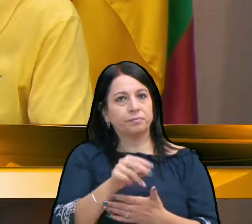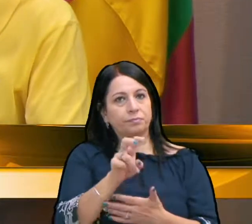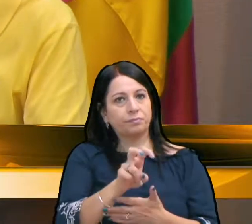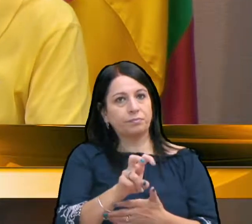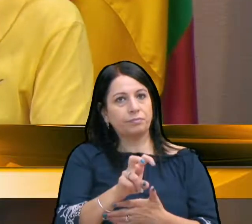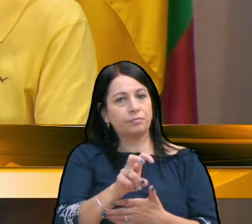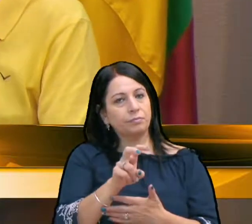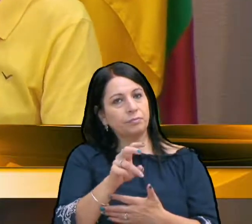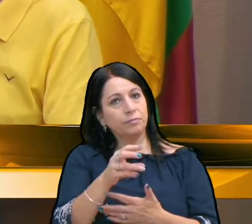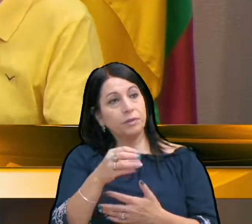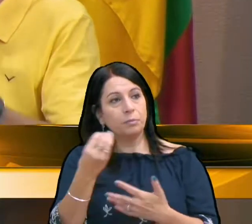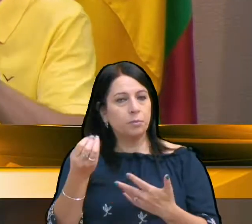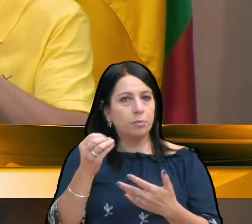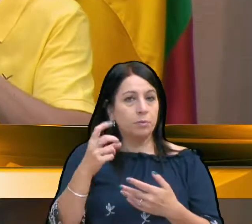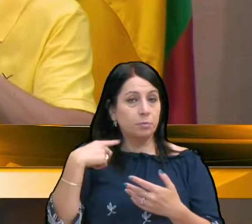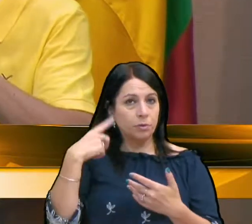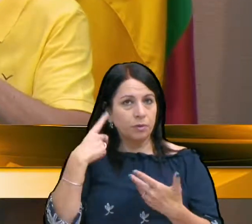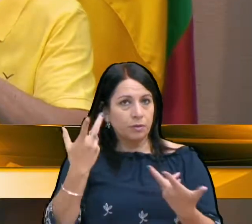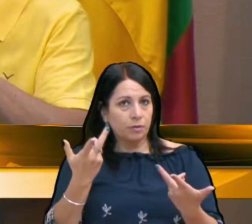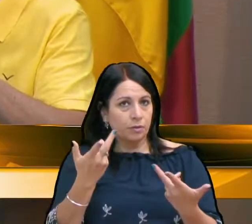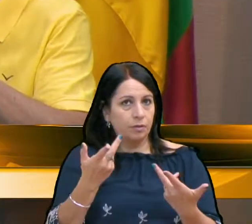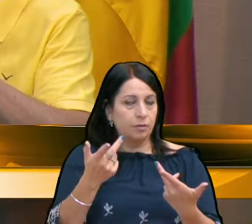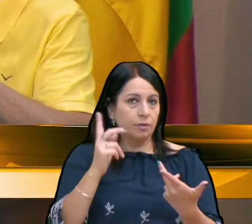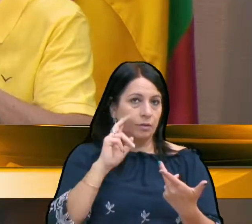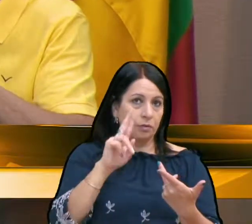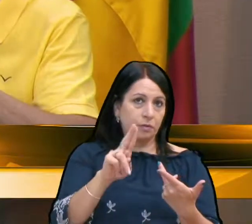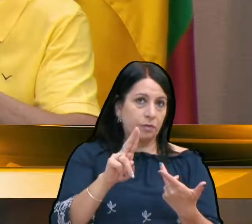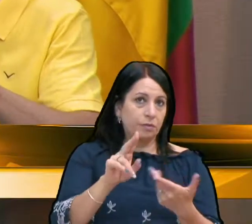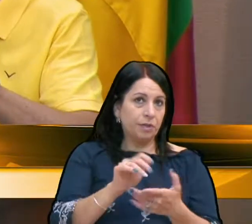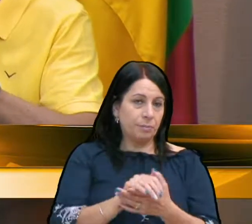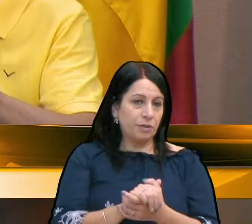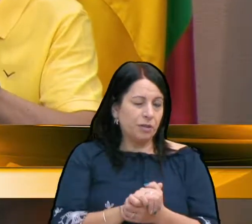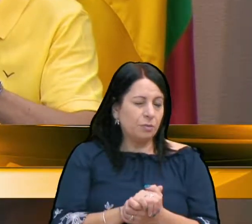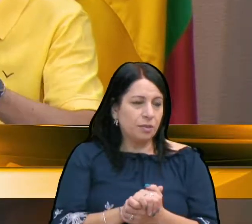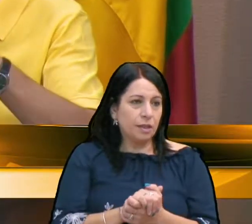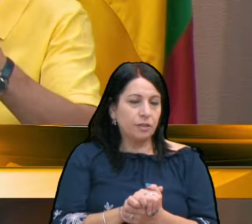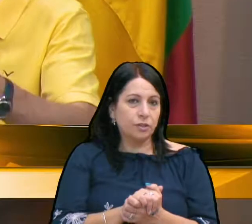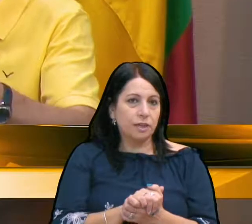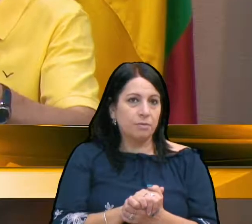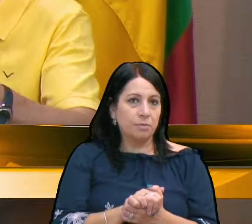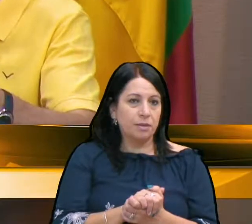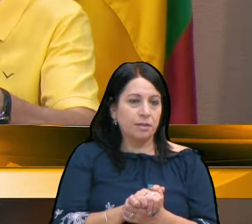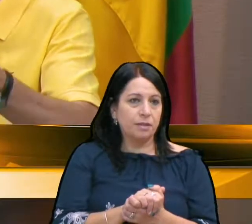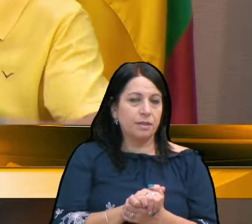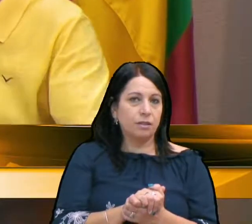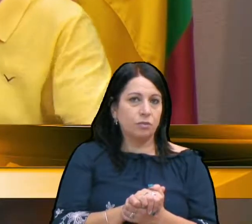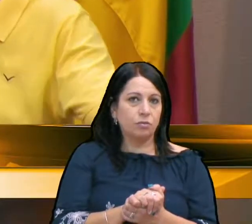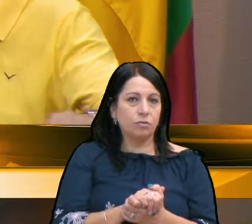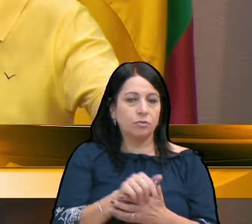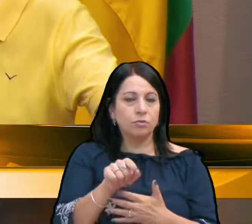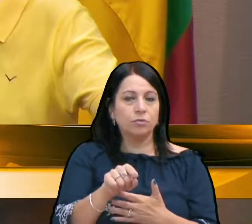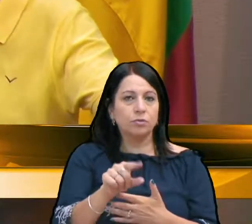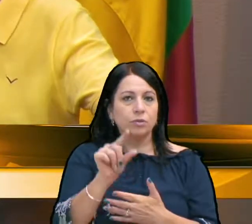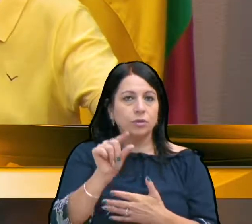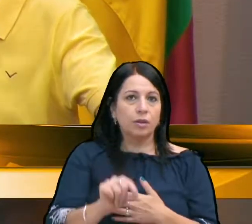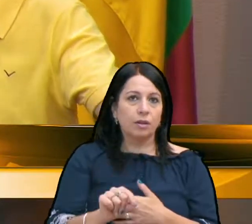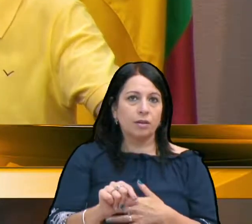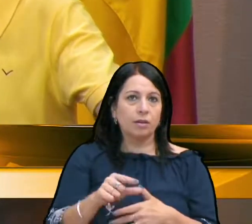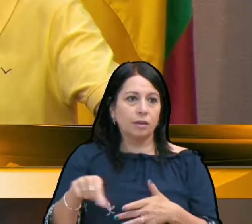poucos deputados lá, embora que não são, vamos combinar, tem voto para aprovar, é uma minoria que